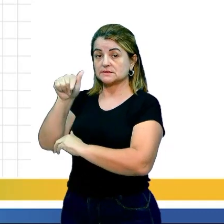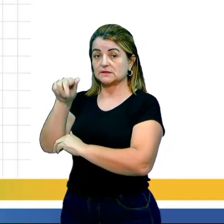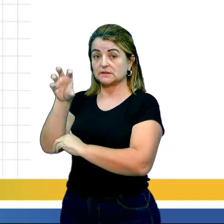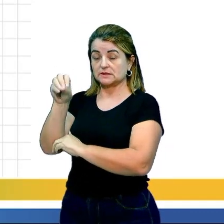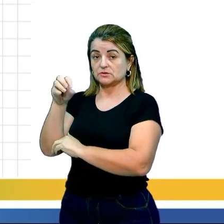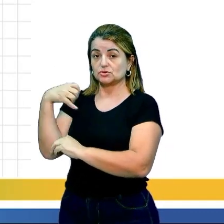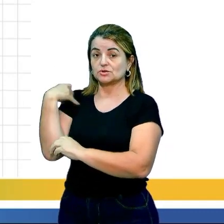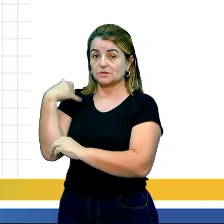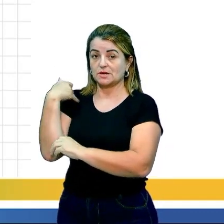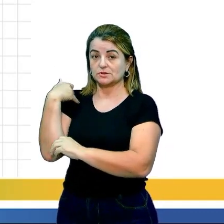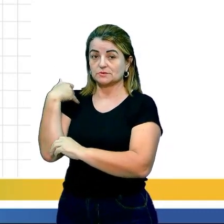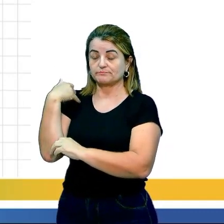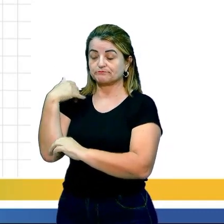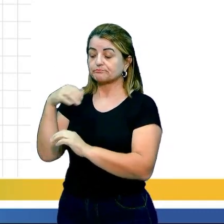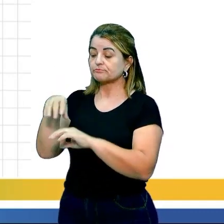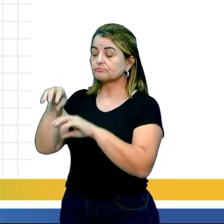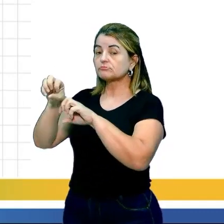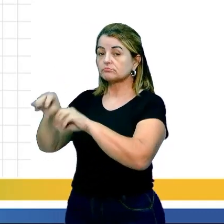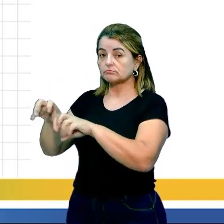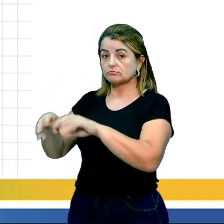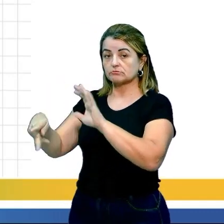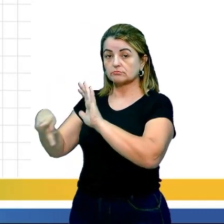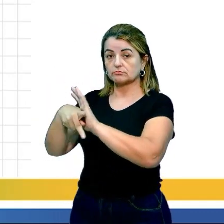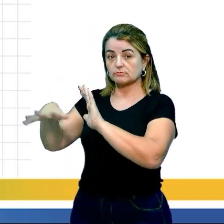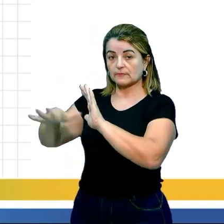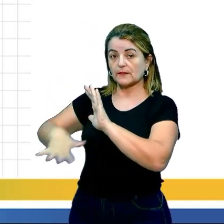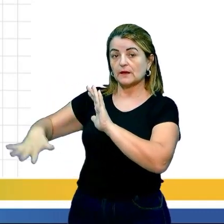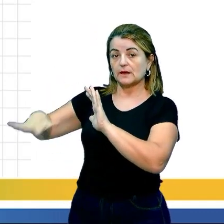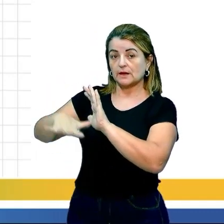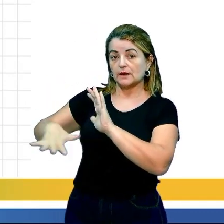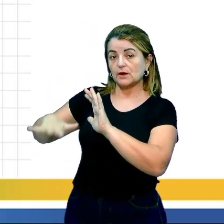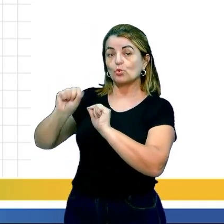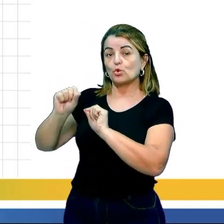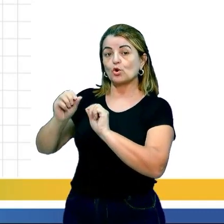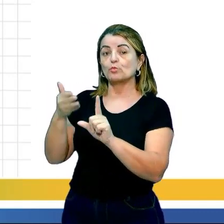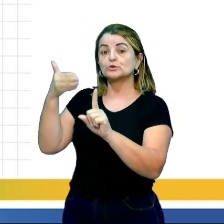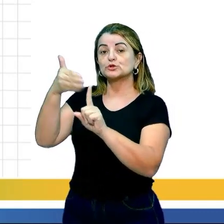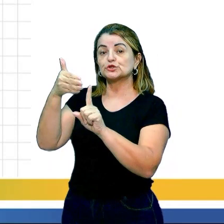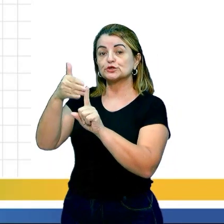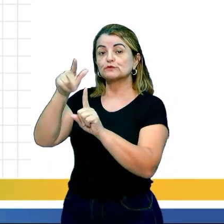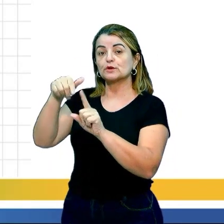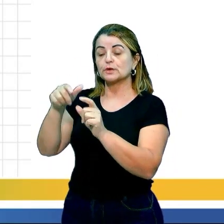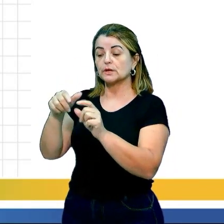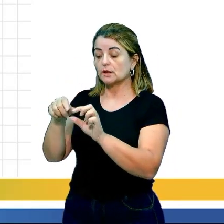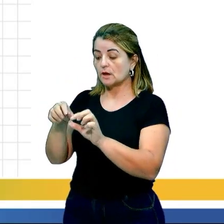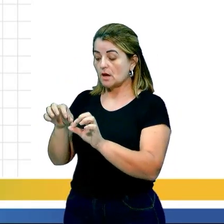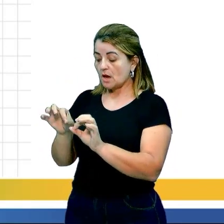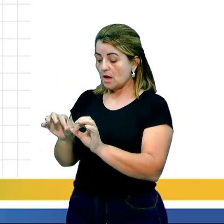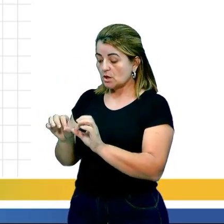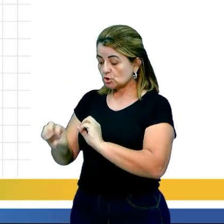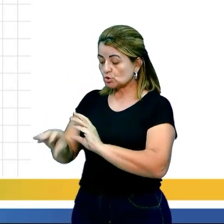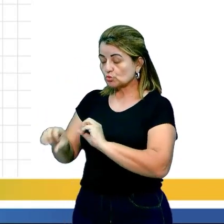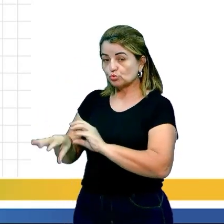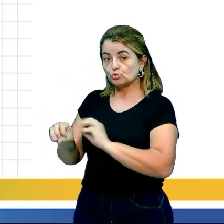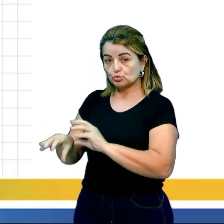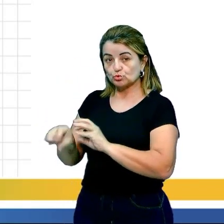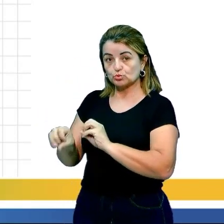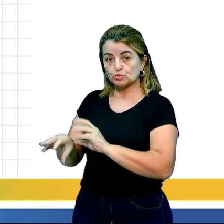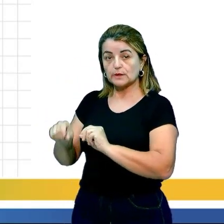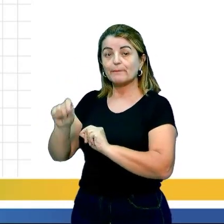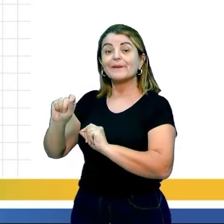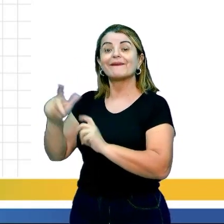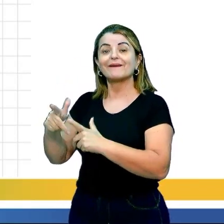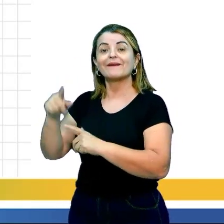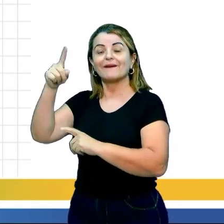espartana nela tinha como objetivo né a formação para guerra né e um aprendizado voltado